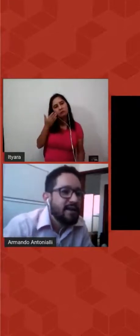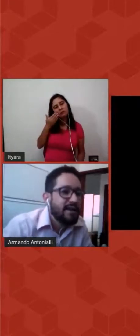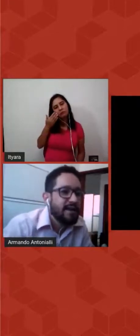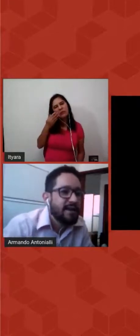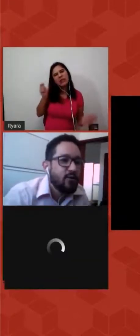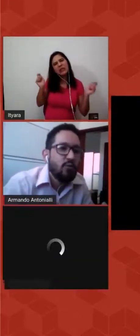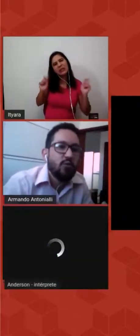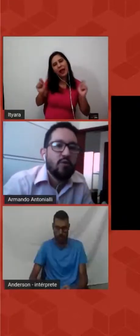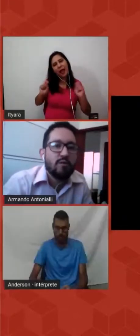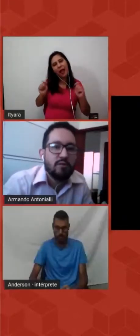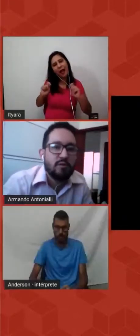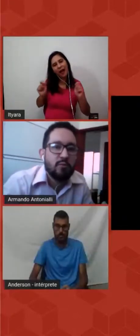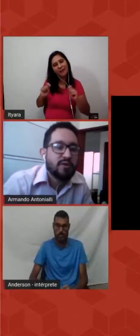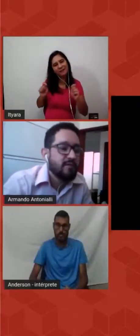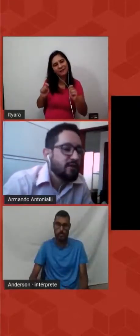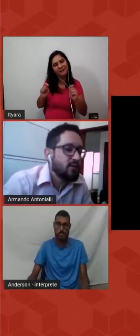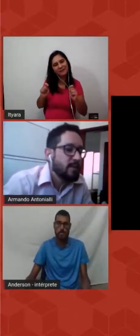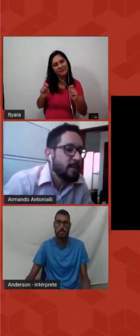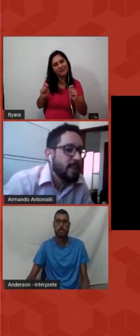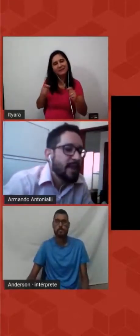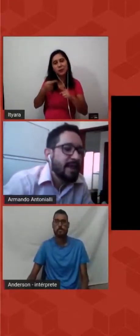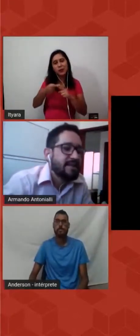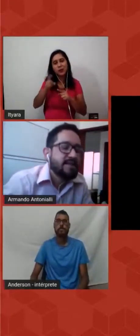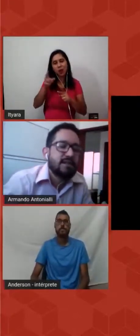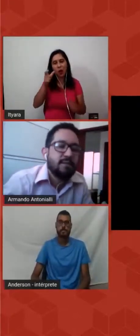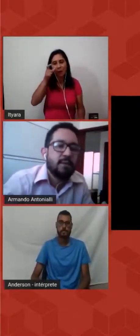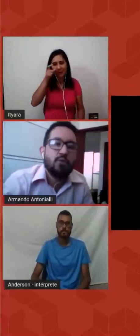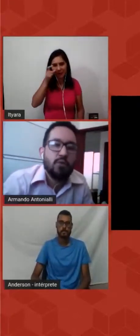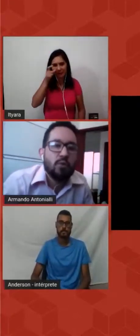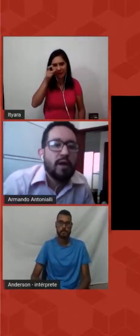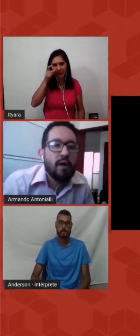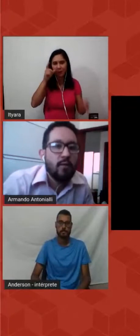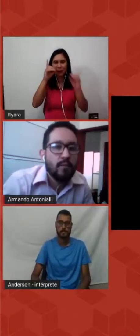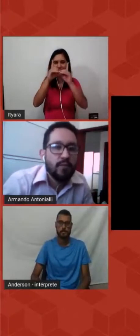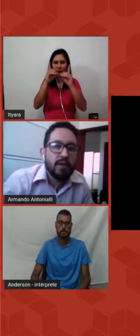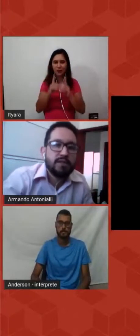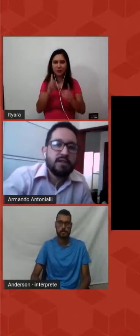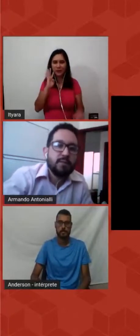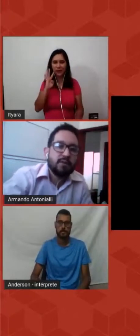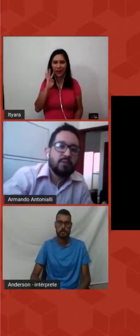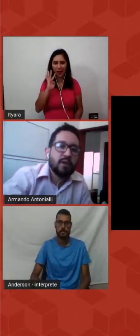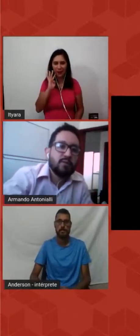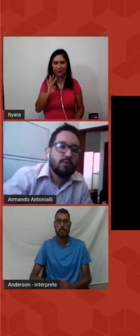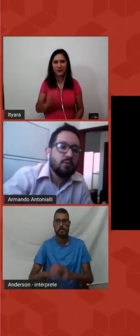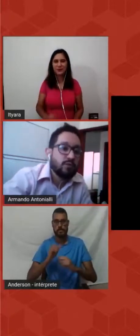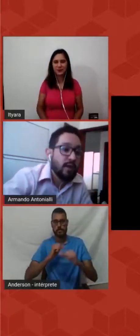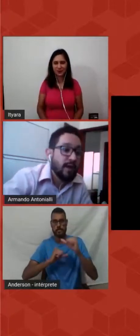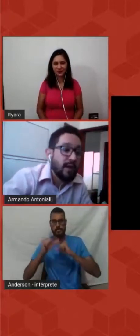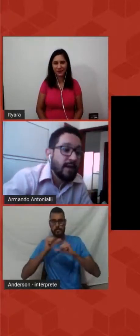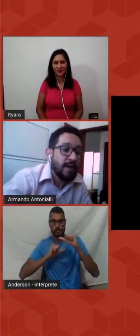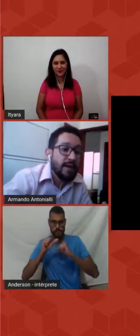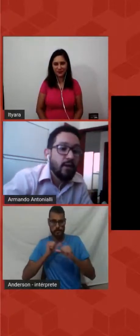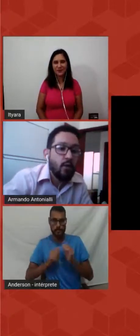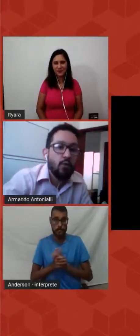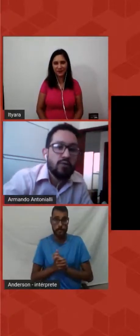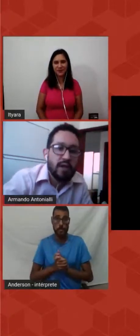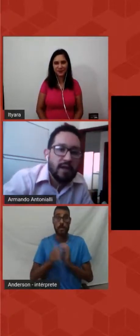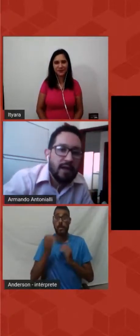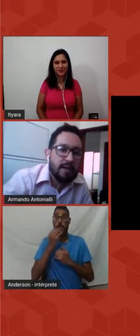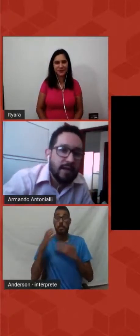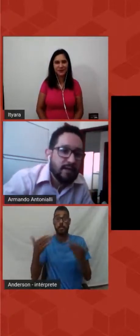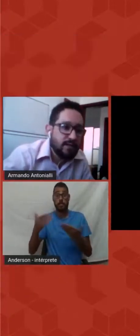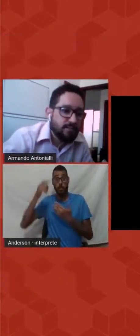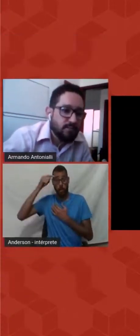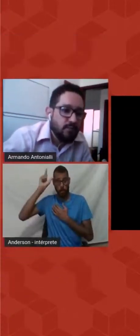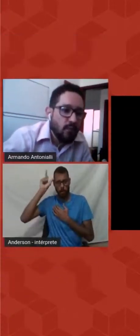como observador, essa dinâmica muito legal que é a dinâmica dos pequenos grupos. É,